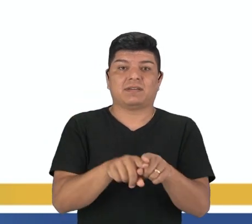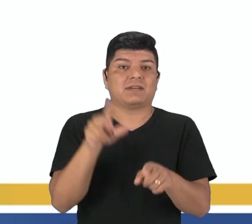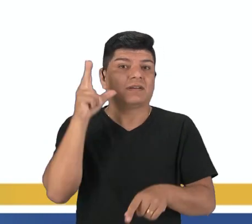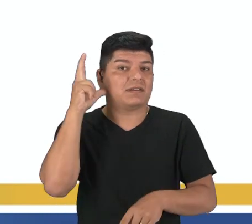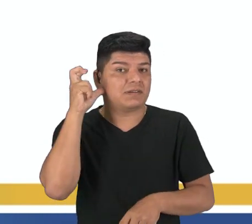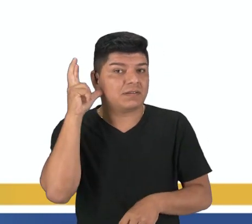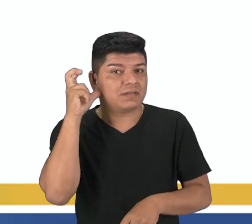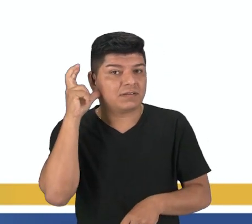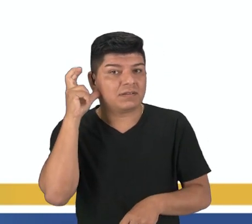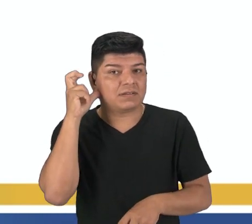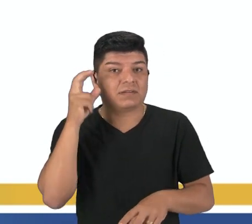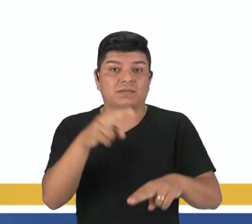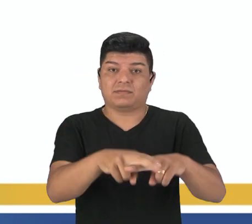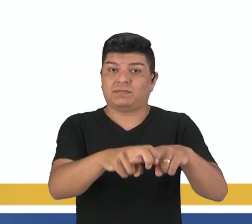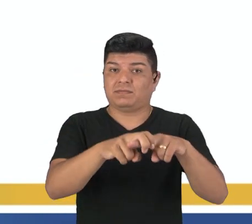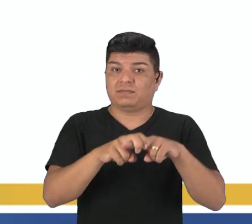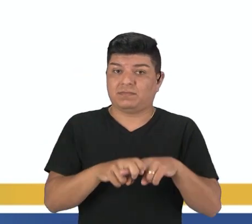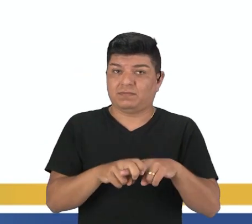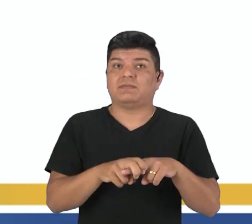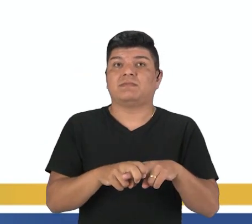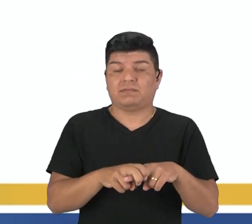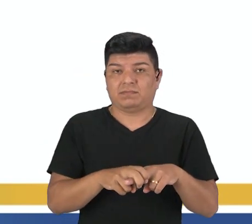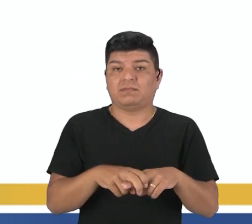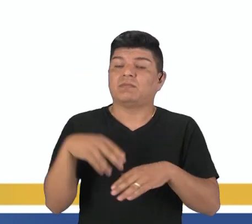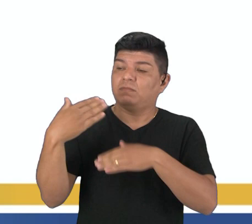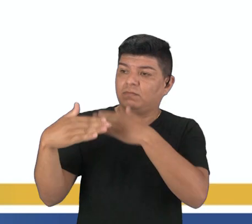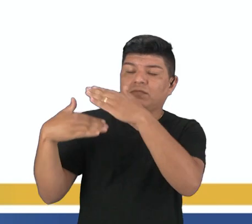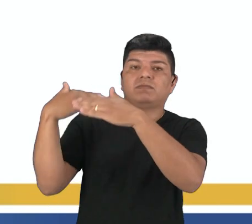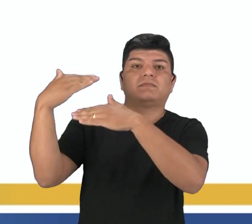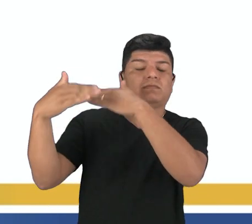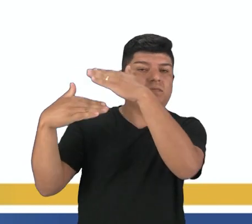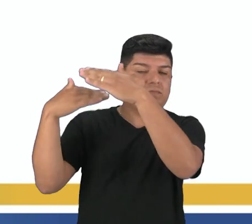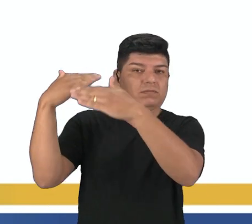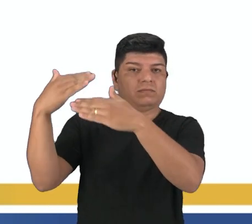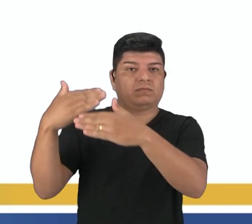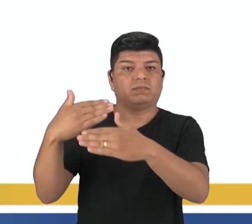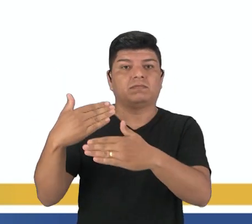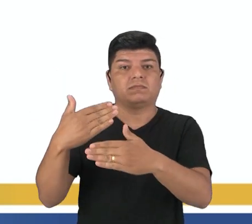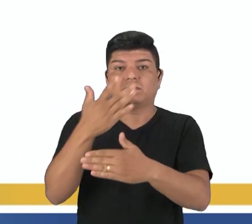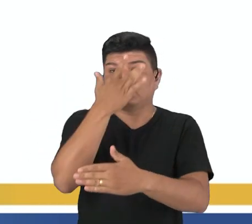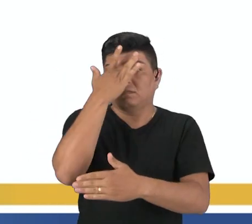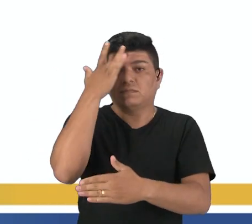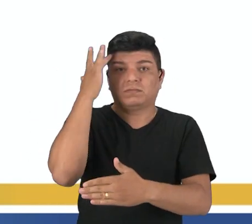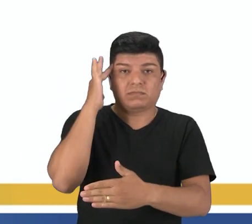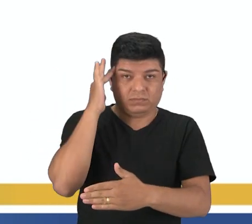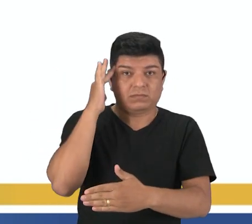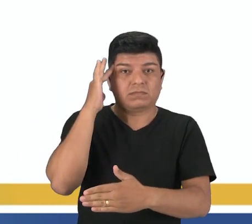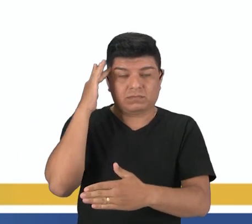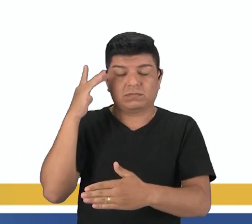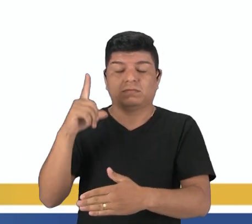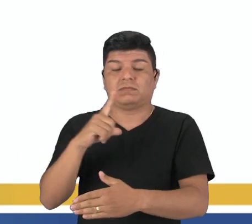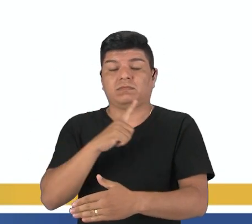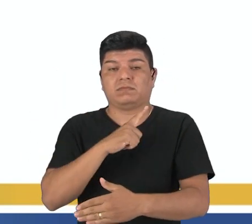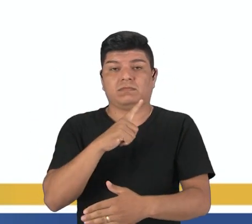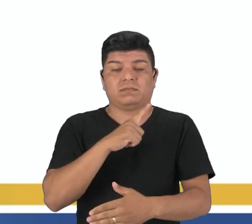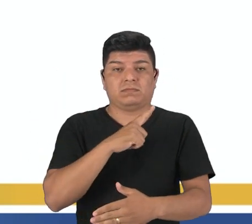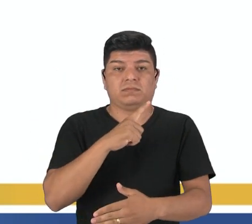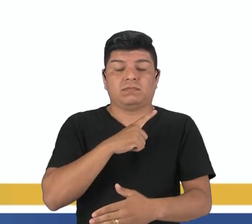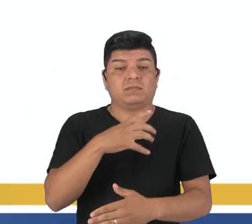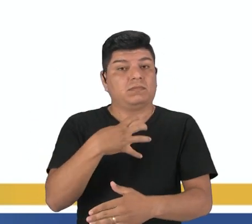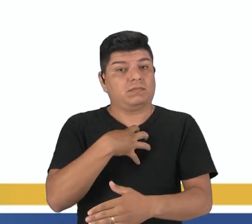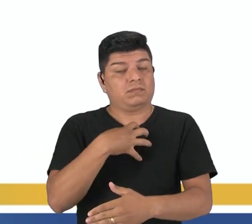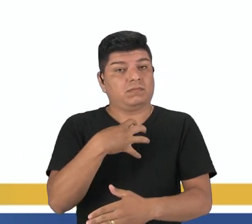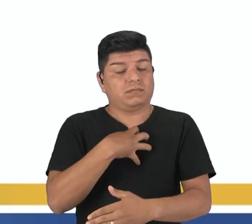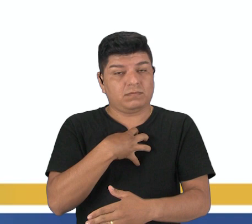audição. Então, esses sentidos, eles desenvolvidos, né, no ser humano, ele vai trazer, sim, esses